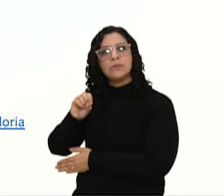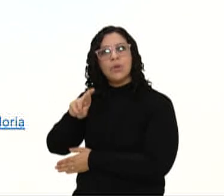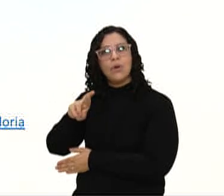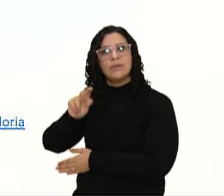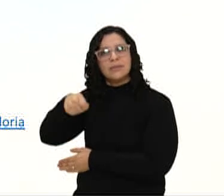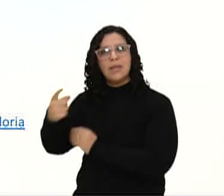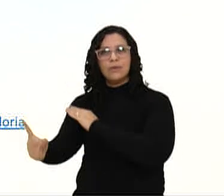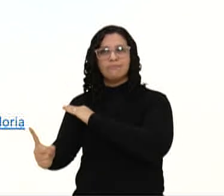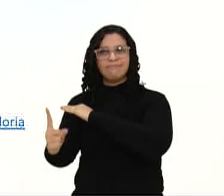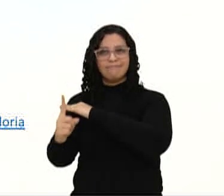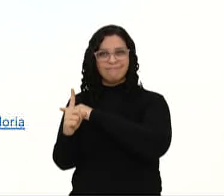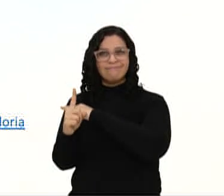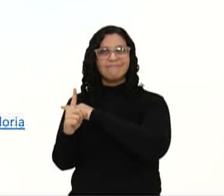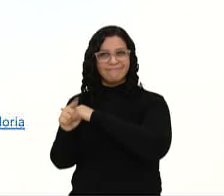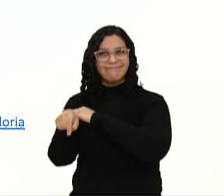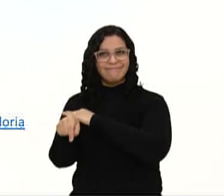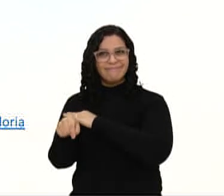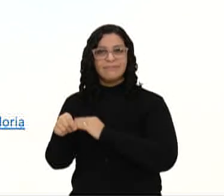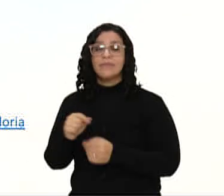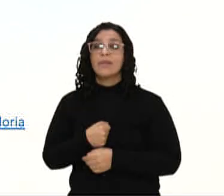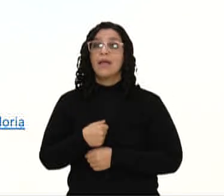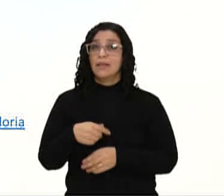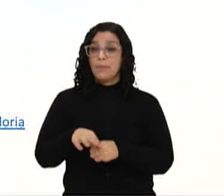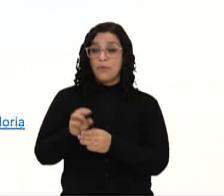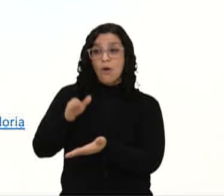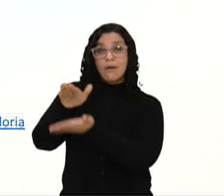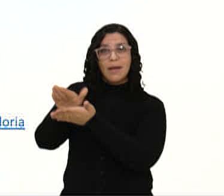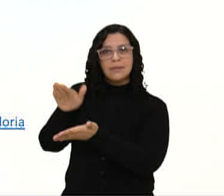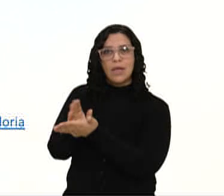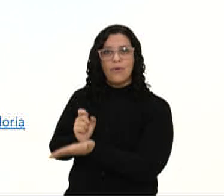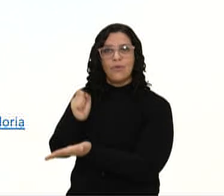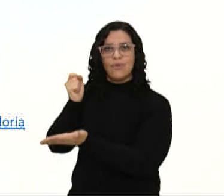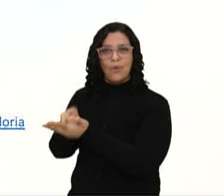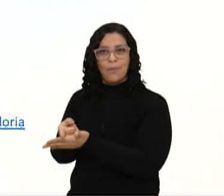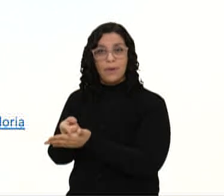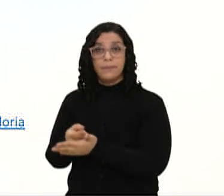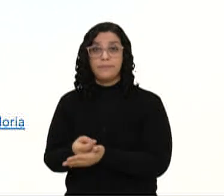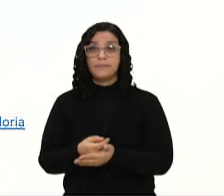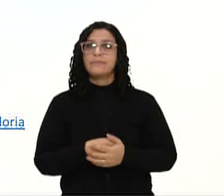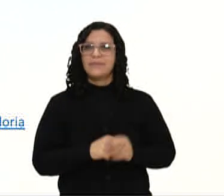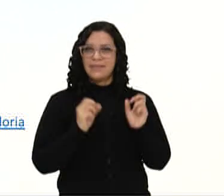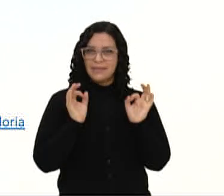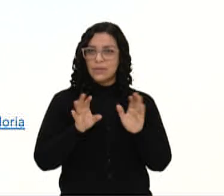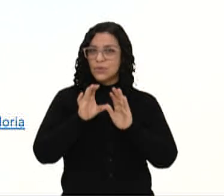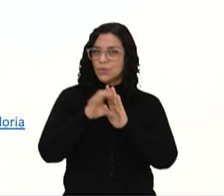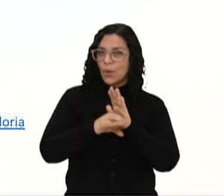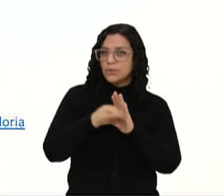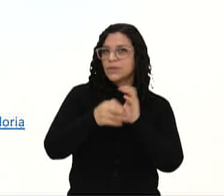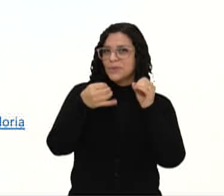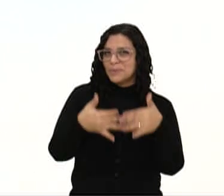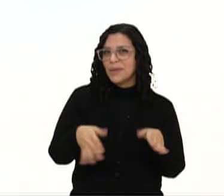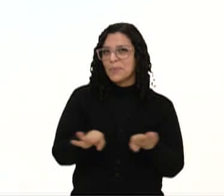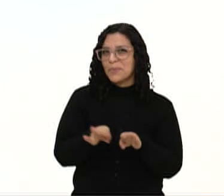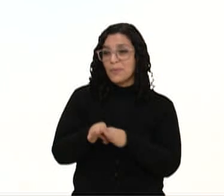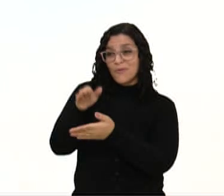consumindo, eu estou adquirindo alguma coisa, certo? E aí, entra naquele conceito que a gente viu lá de